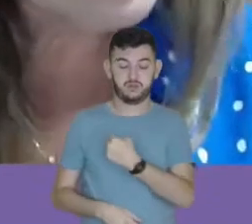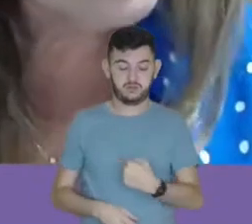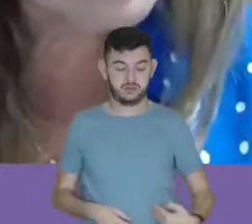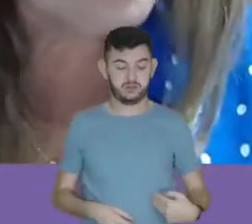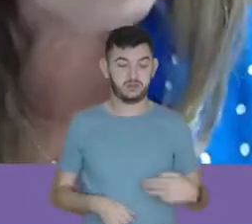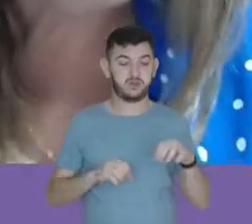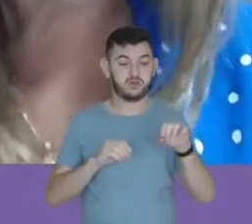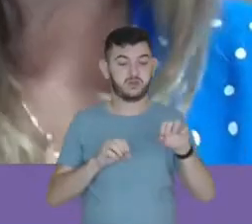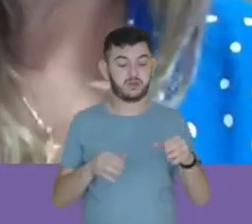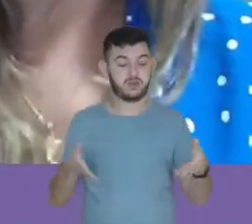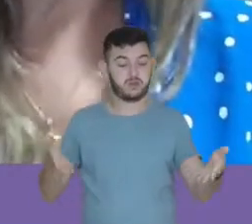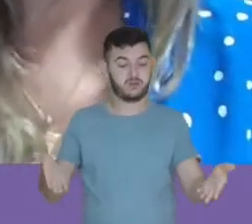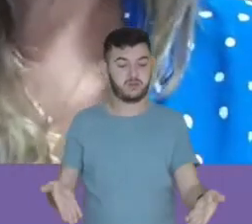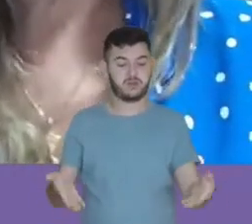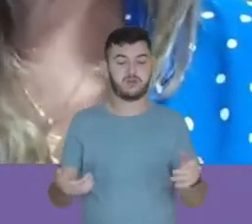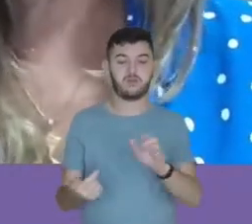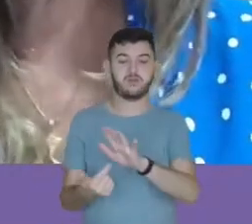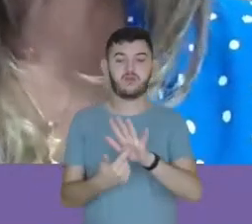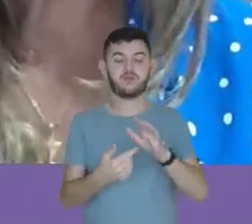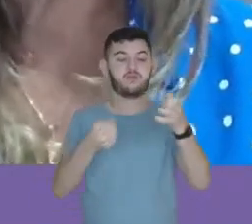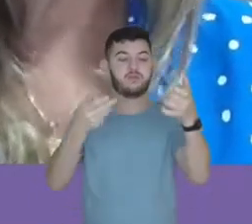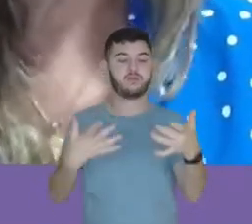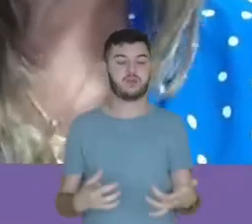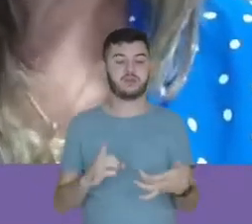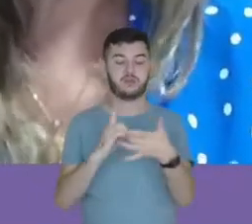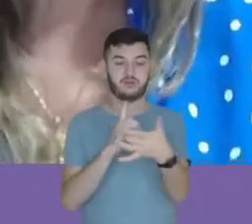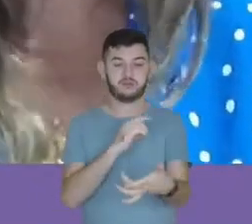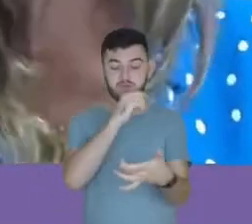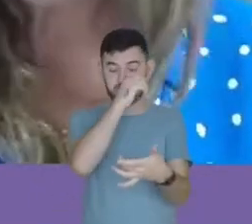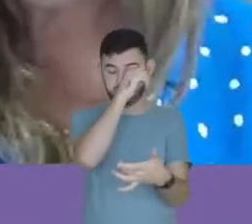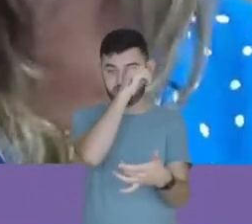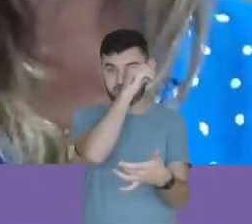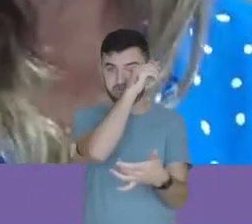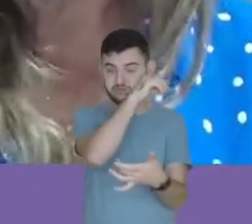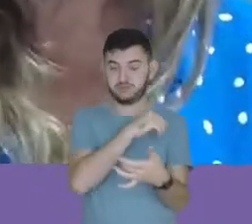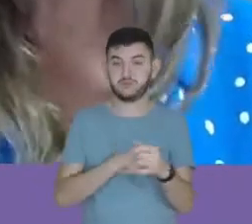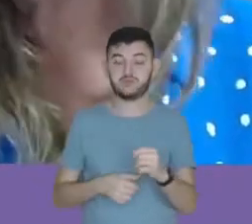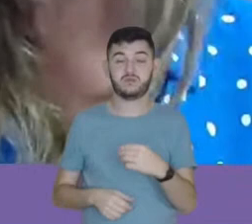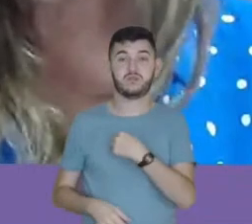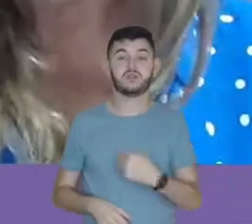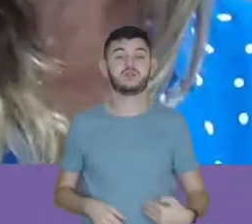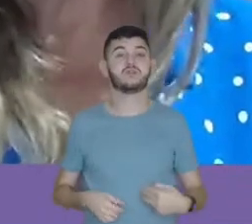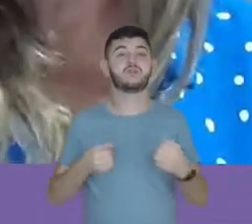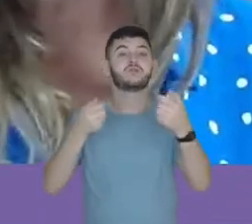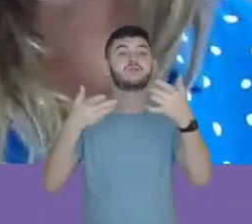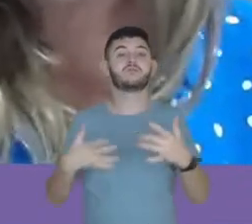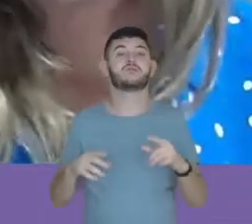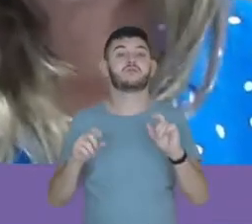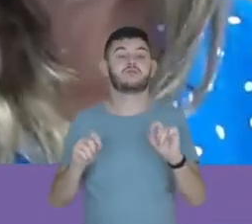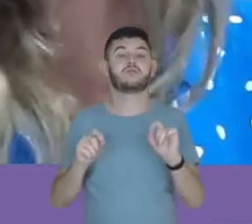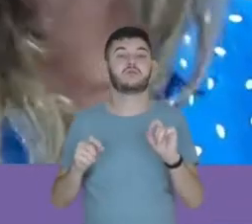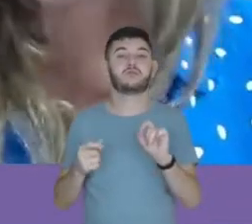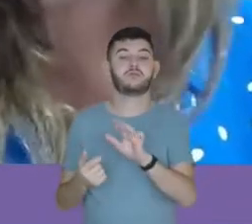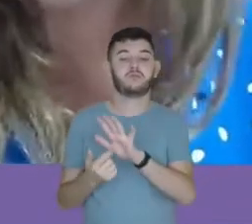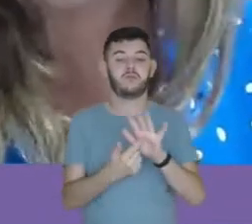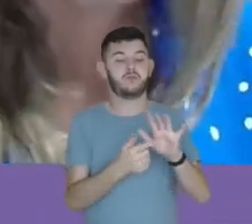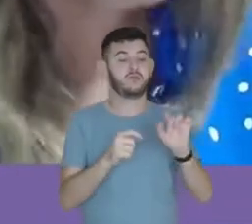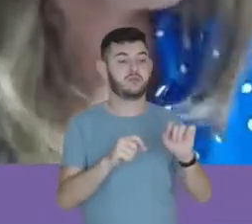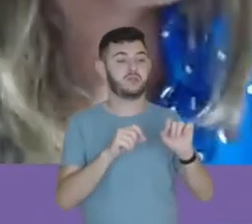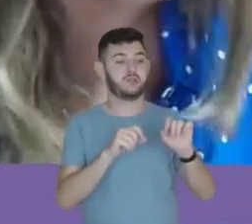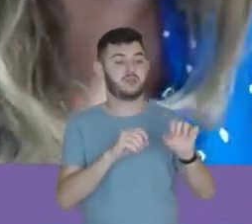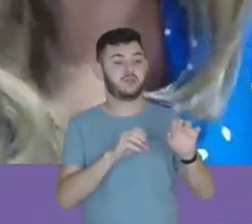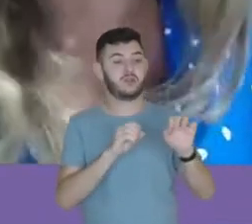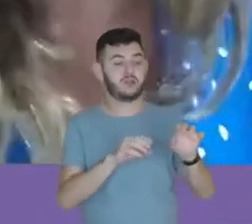exemplo contundente de capacitismo. O ministro diz o quê? Primeiro, rechaça o modelo da educação inclusiva, estipulado